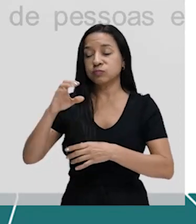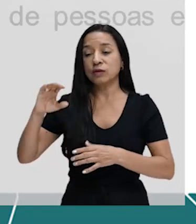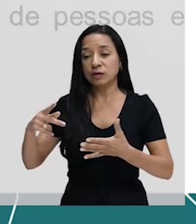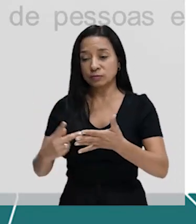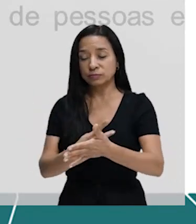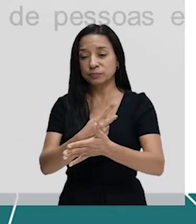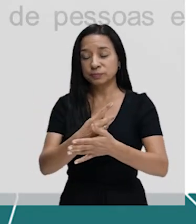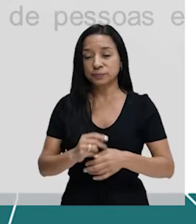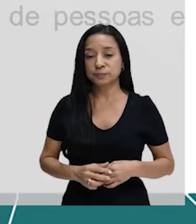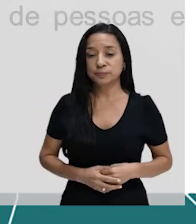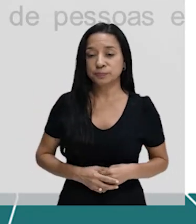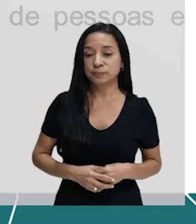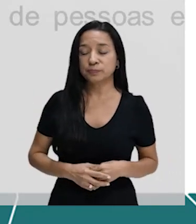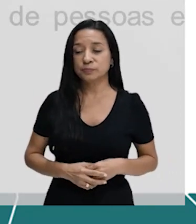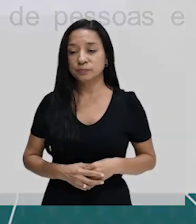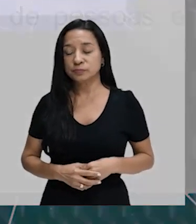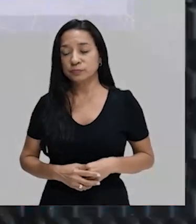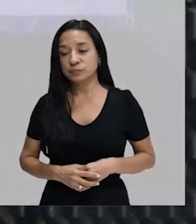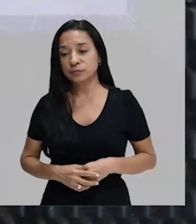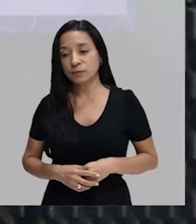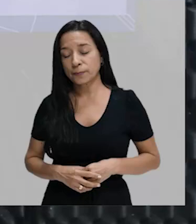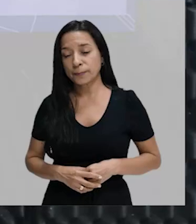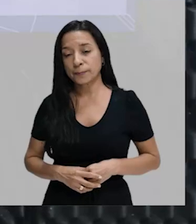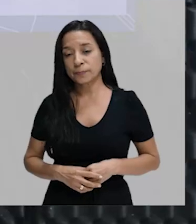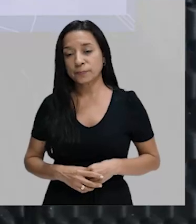né, diz a lenda que